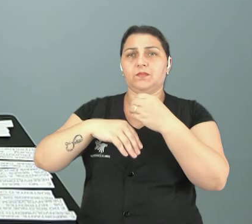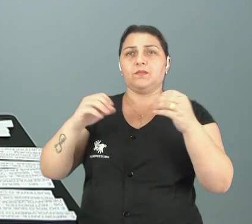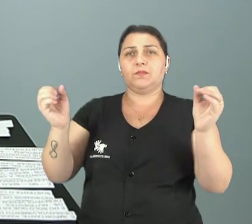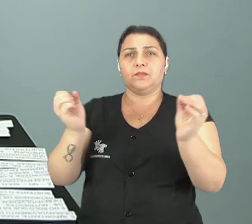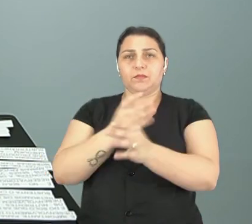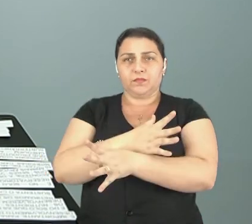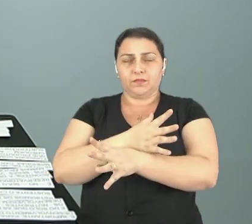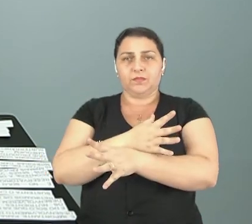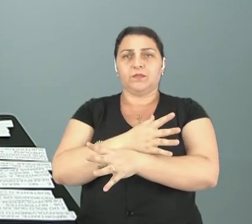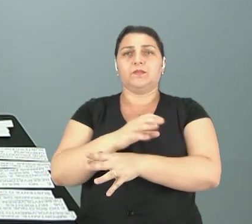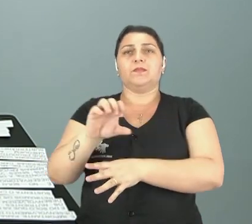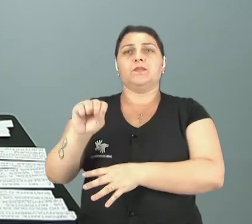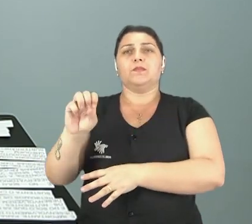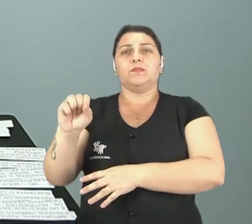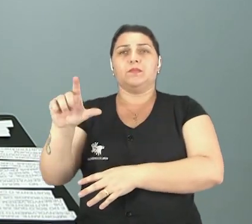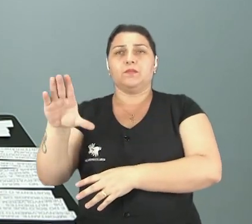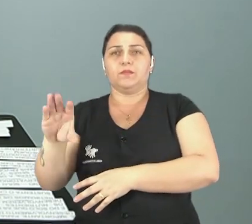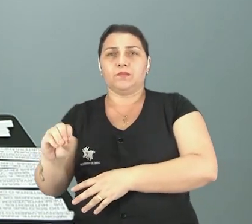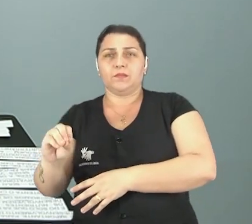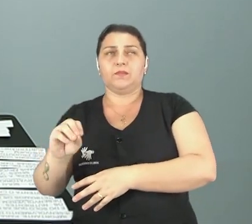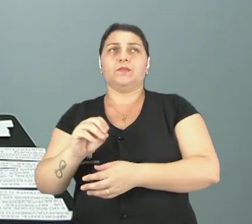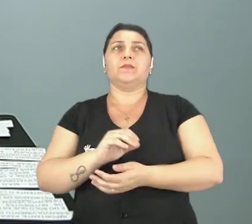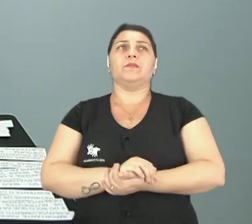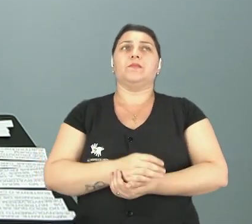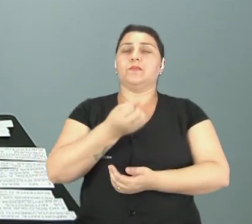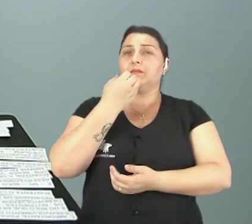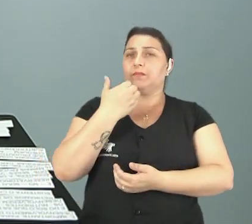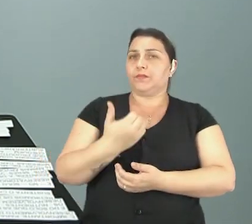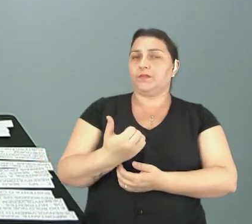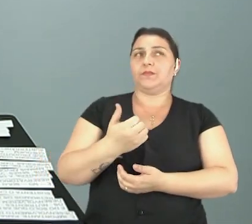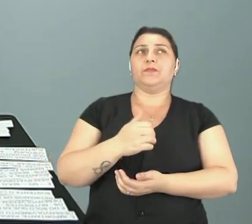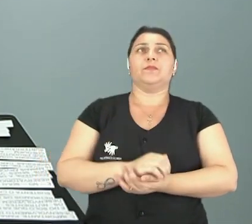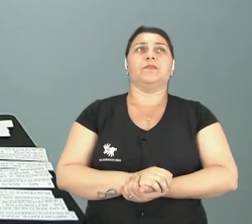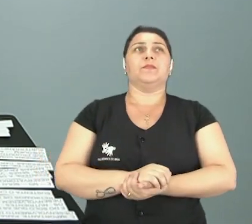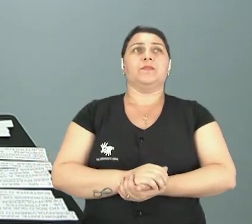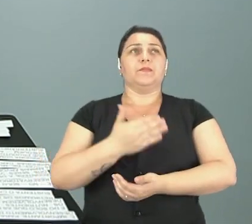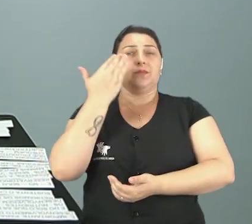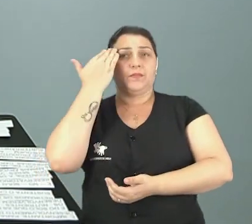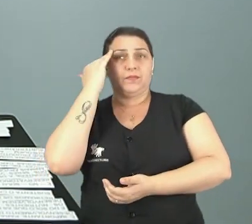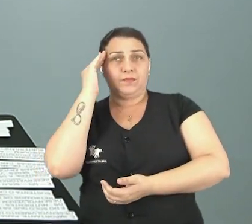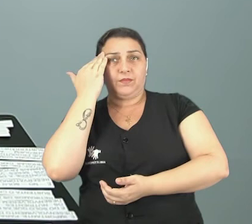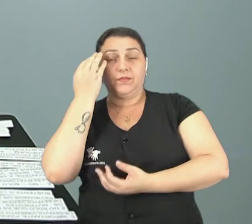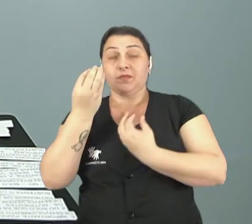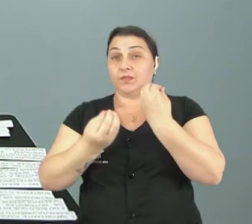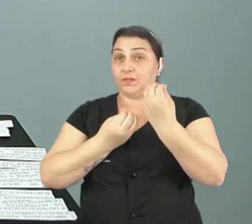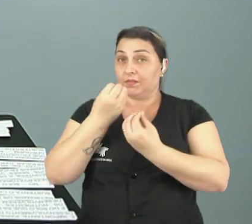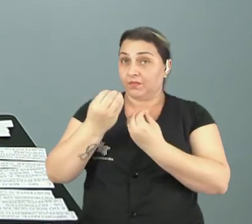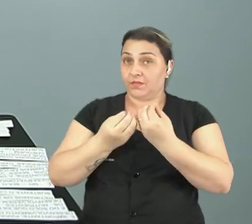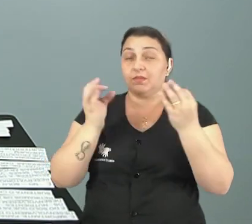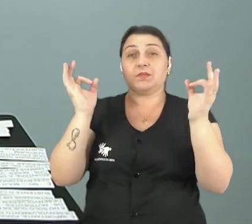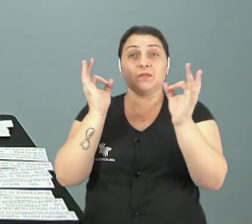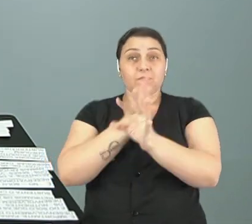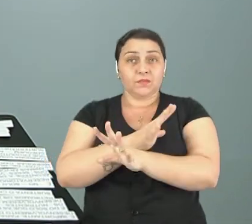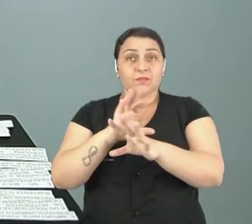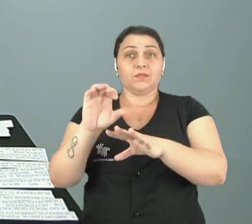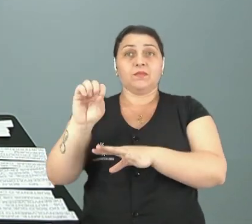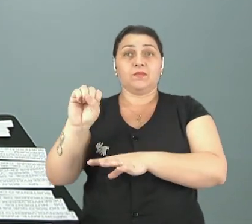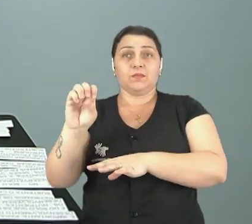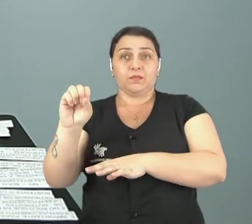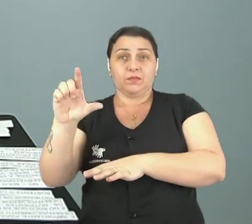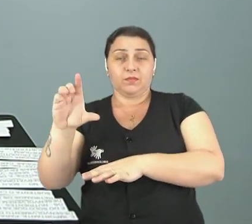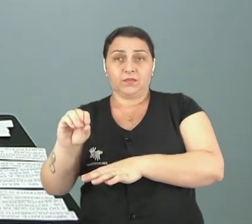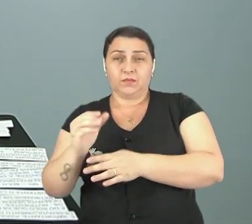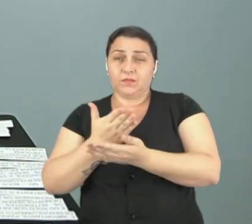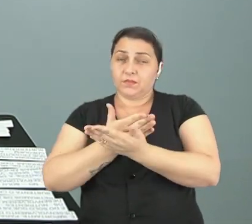vai formando o solo. Muito bem. Entenderam, então, como é a formação do